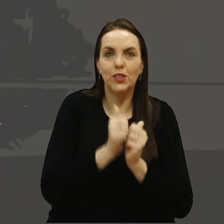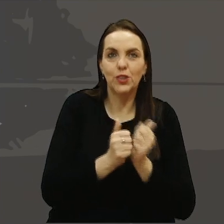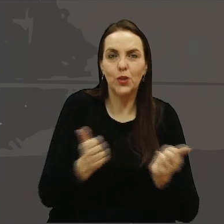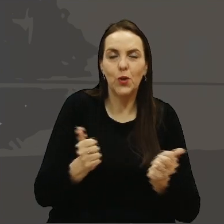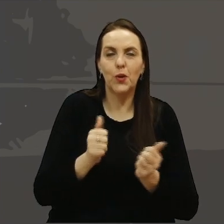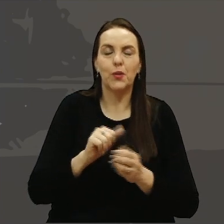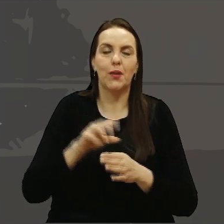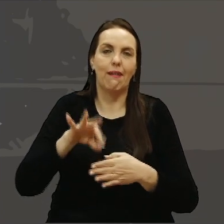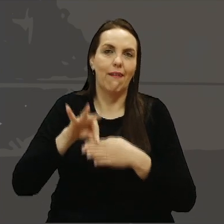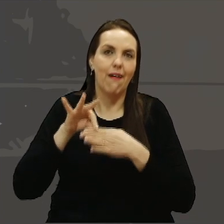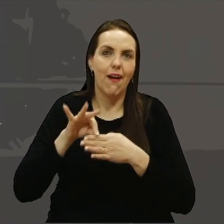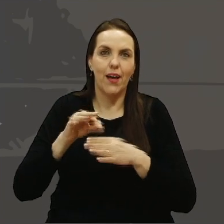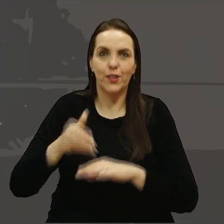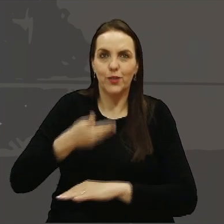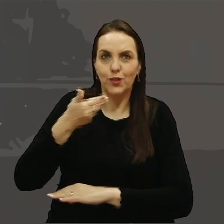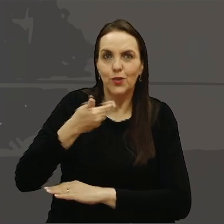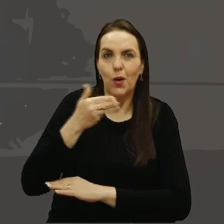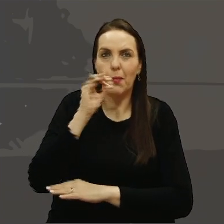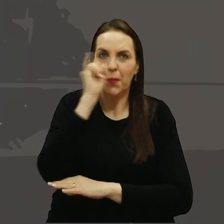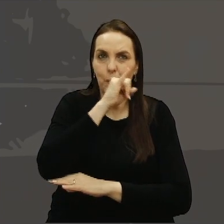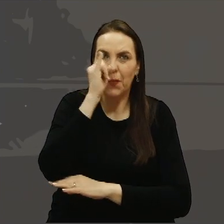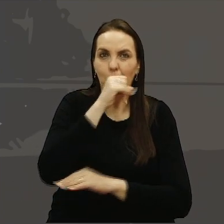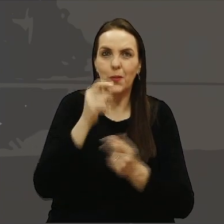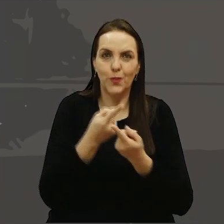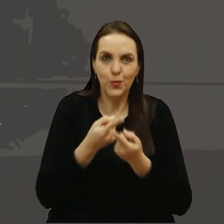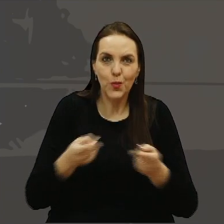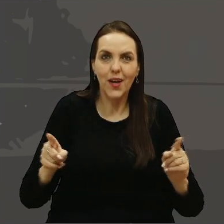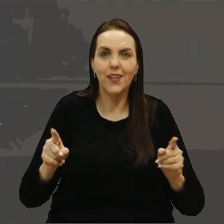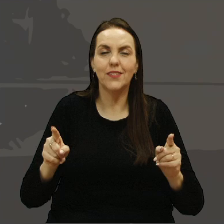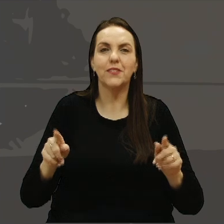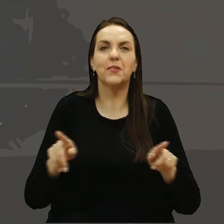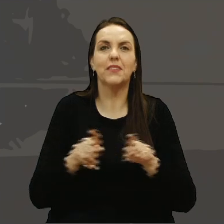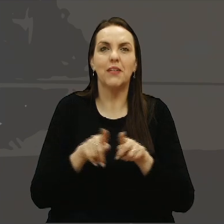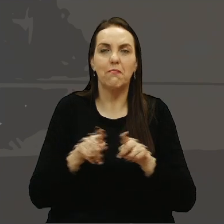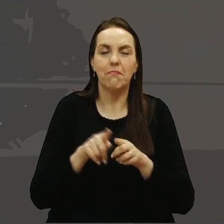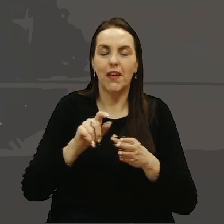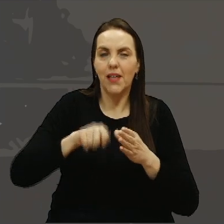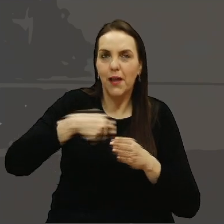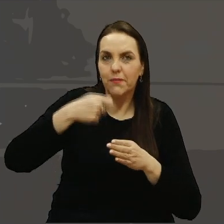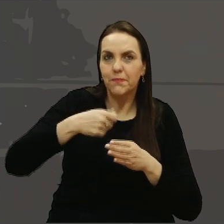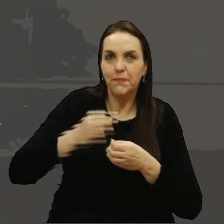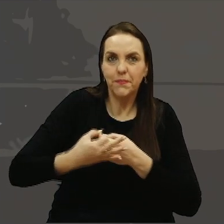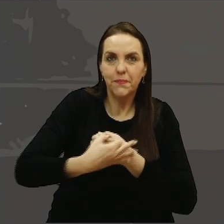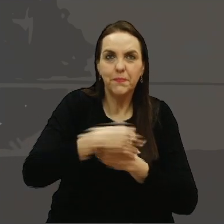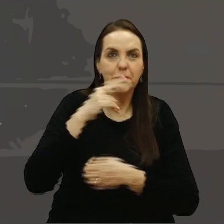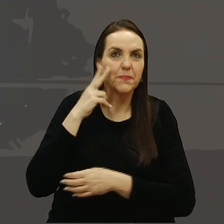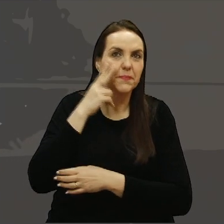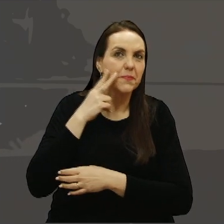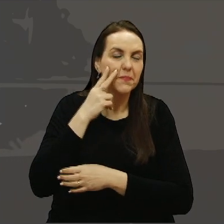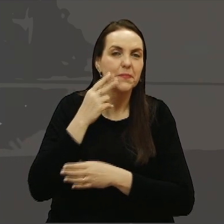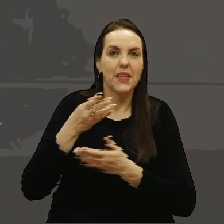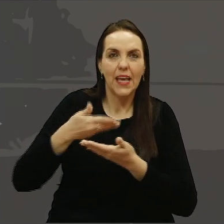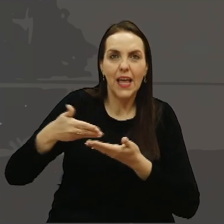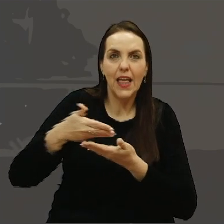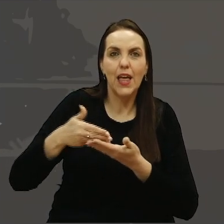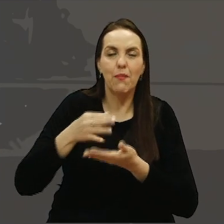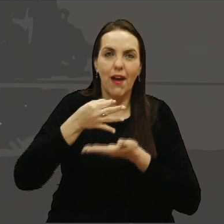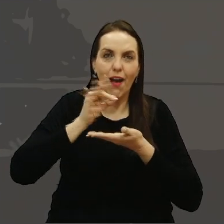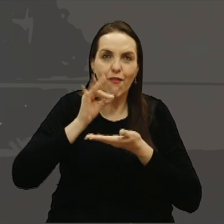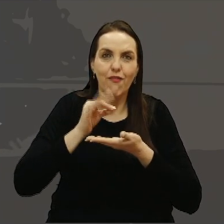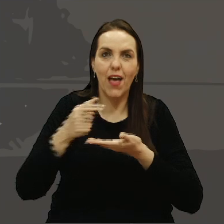leço, galeto, carne de porco, churrasco. Teremos também sagu com creme, cafezinho com biscoito. É o